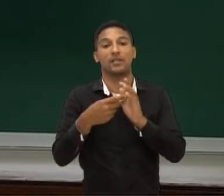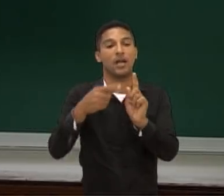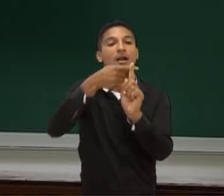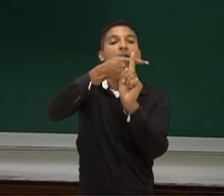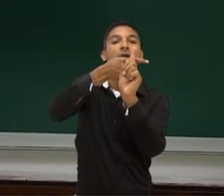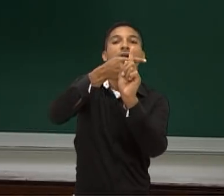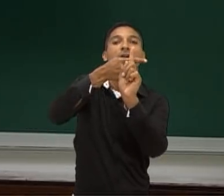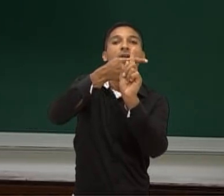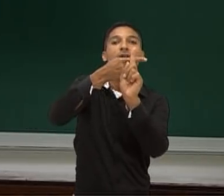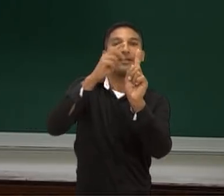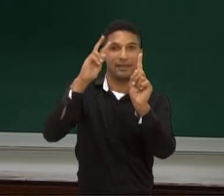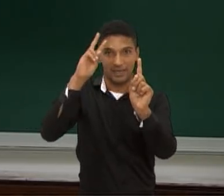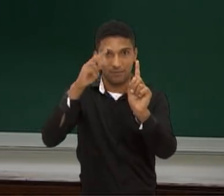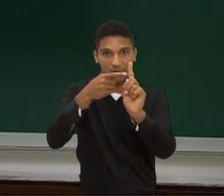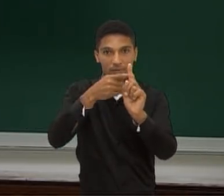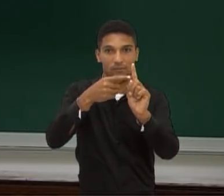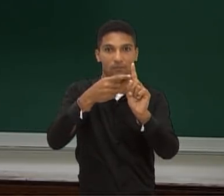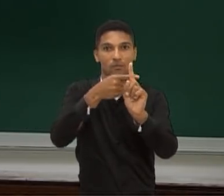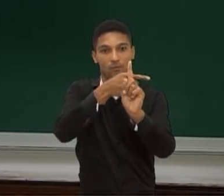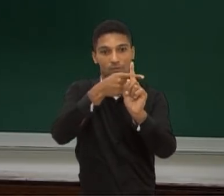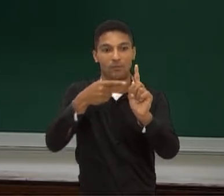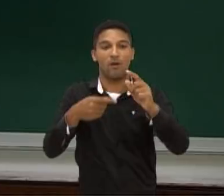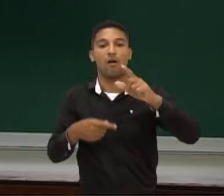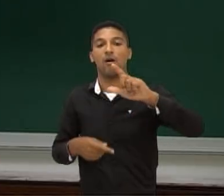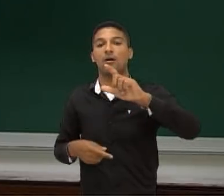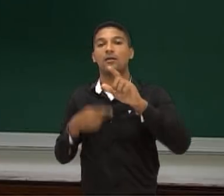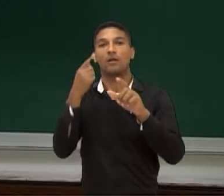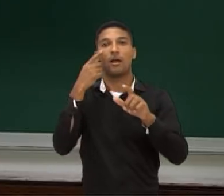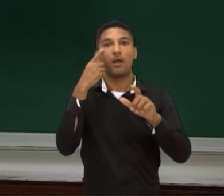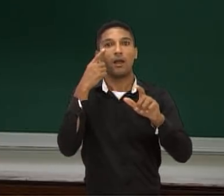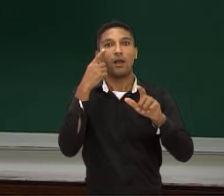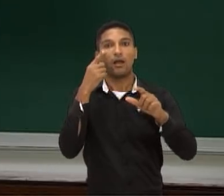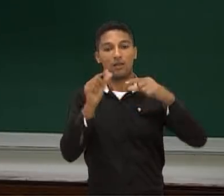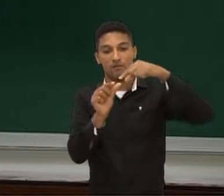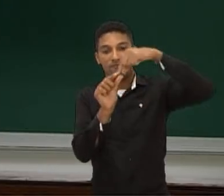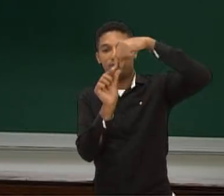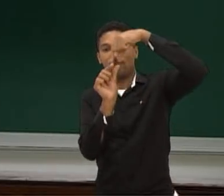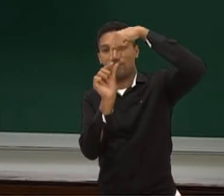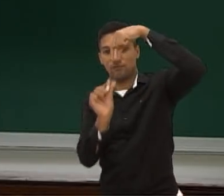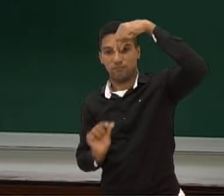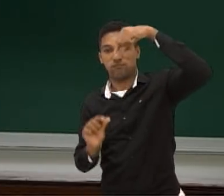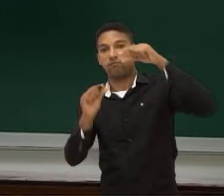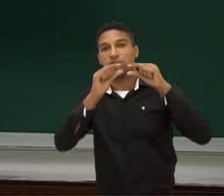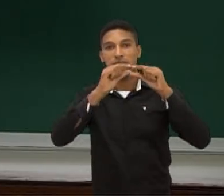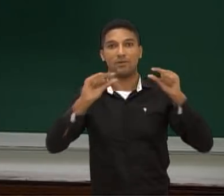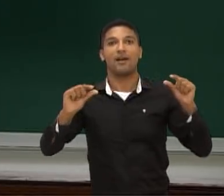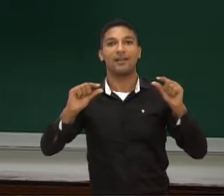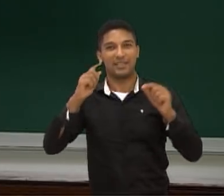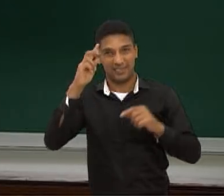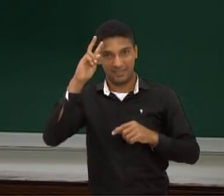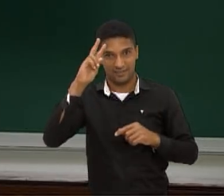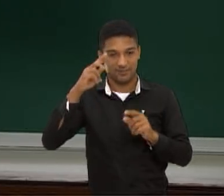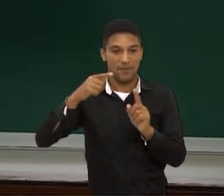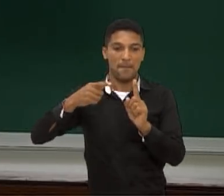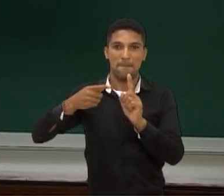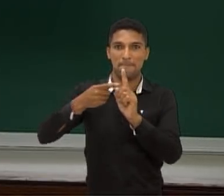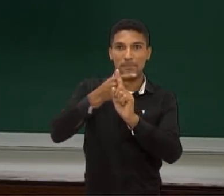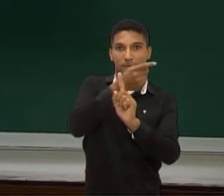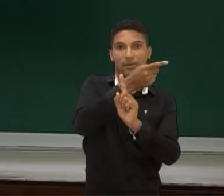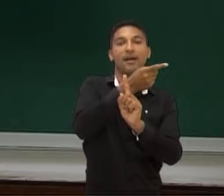não regulares. Belezinha? Entenderam aí, pessoal? Então, continuando agora, nós temos o